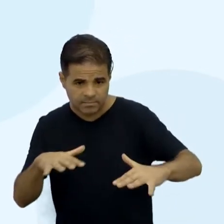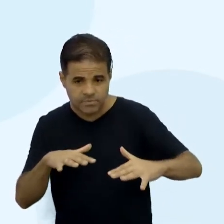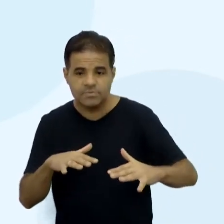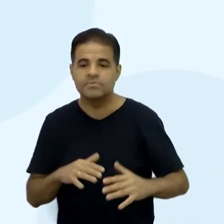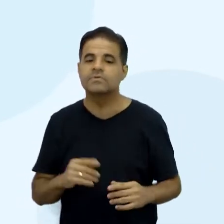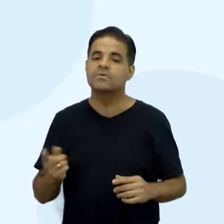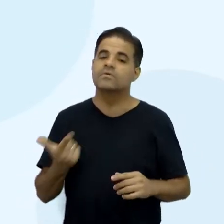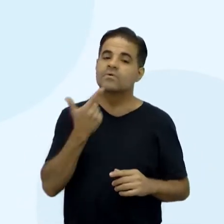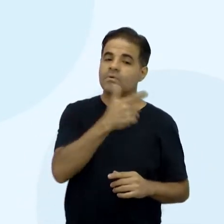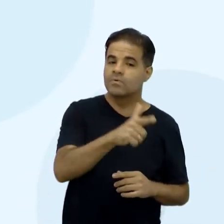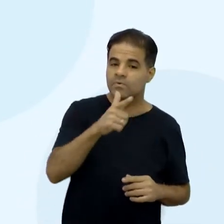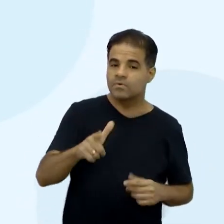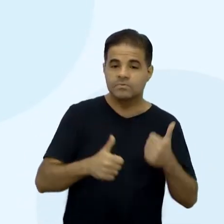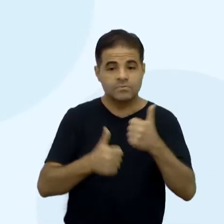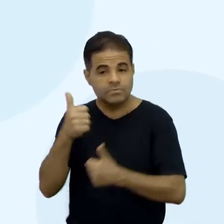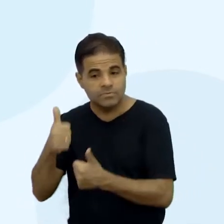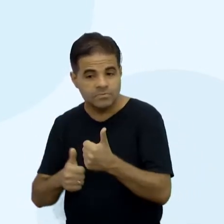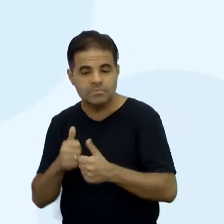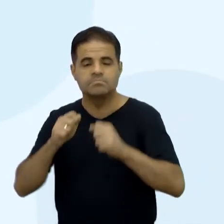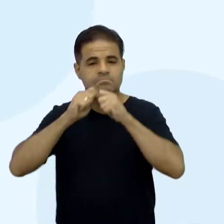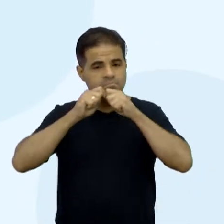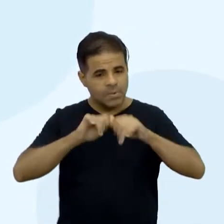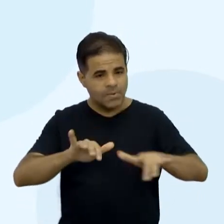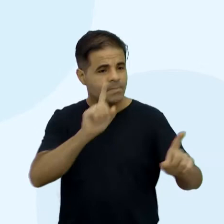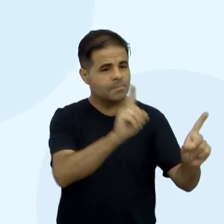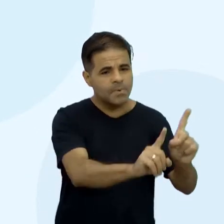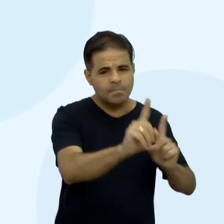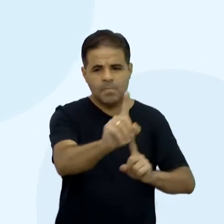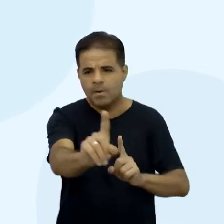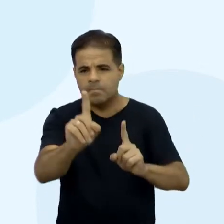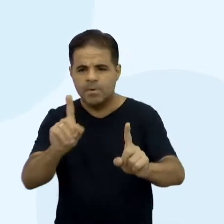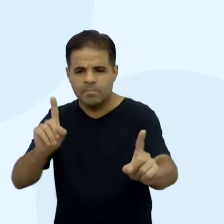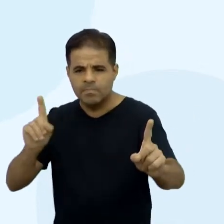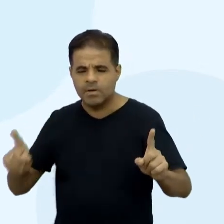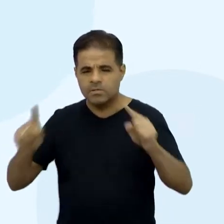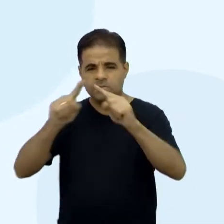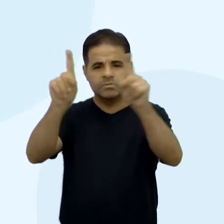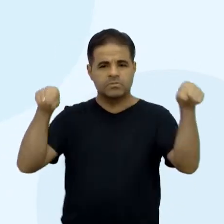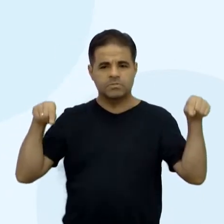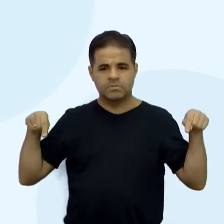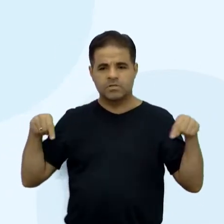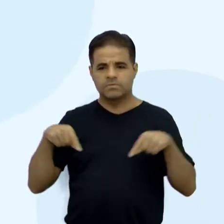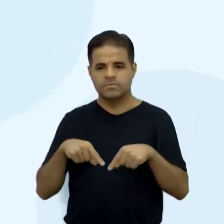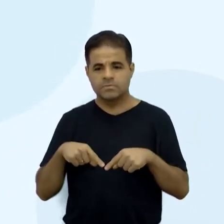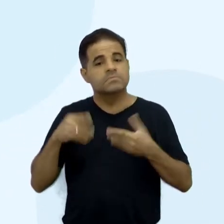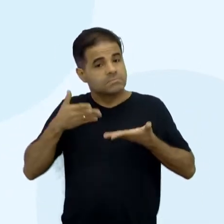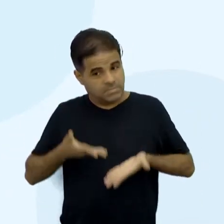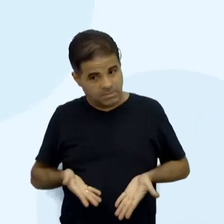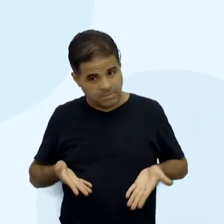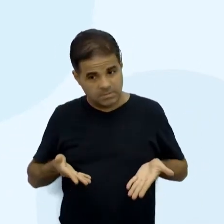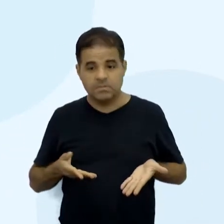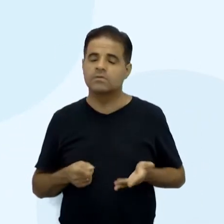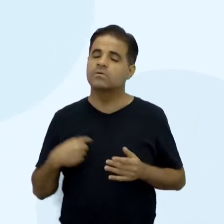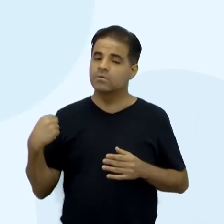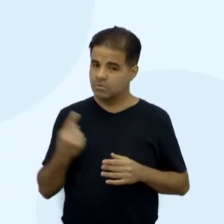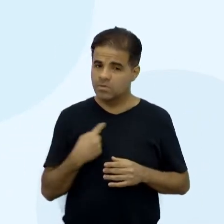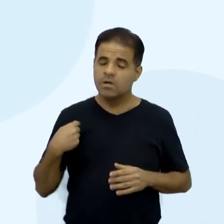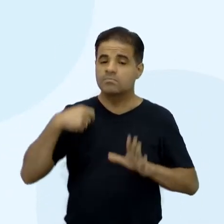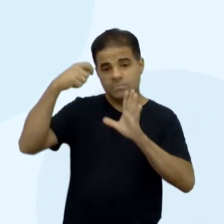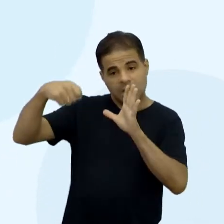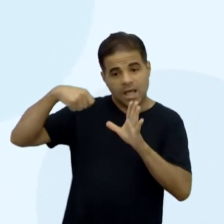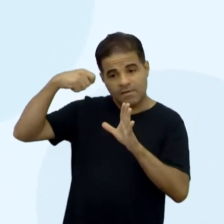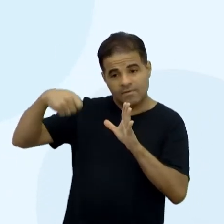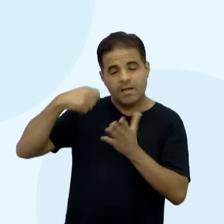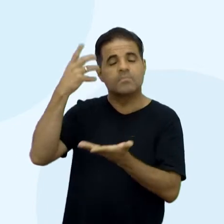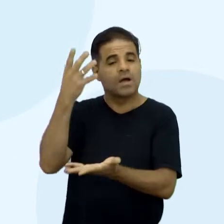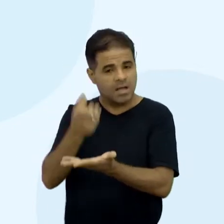E outros jogadores espalhados ali em uma quadra, aqui onde nós